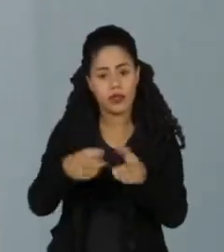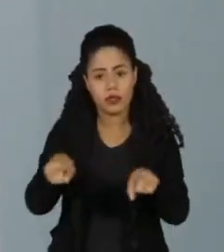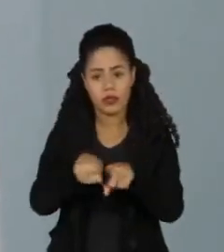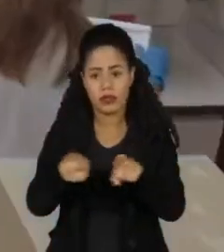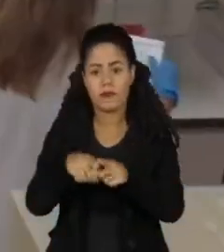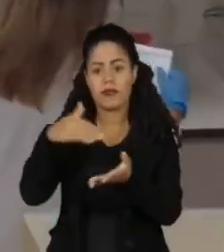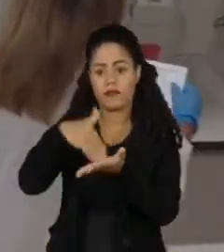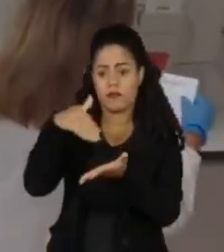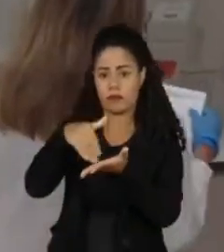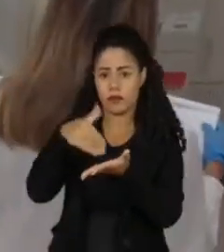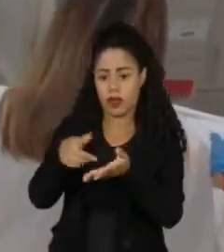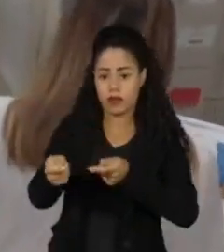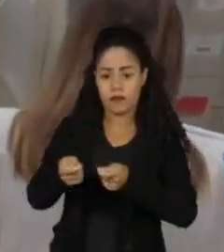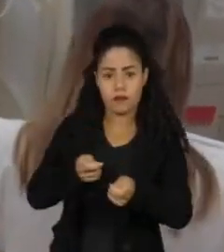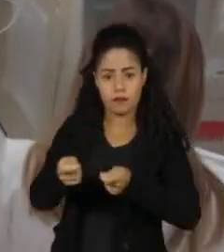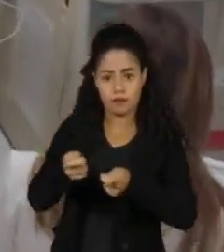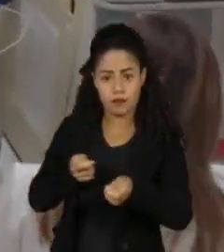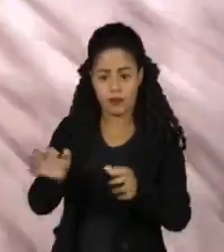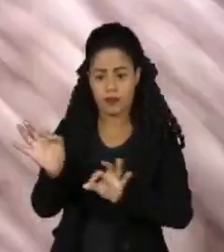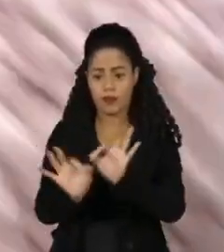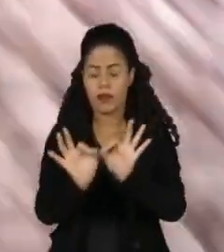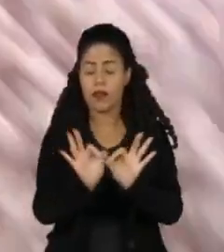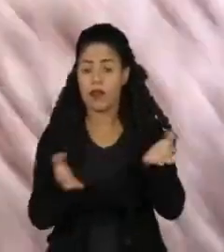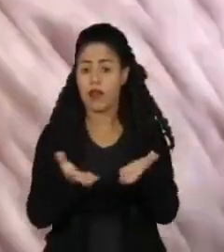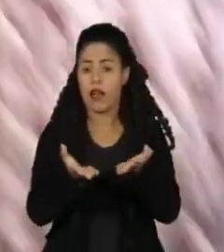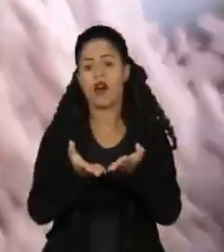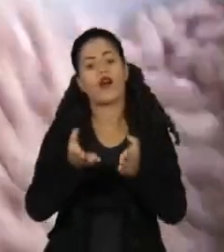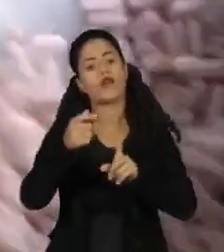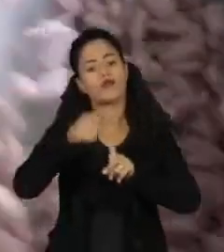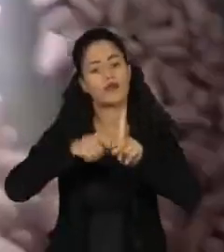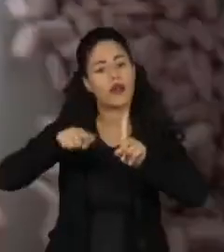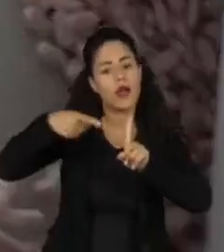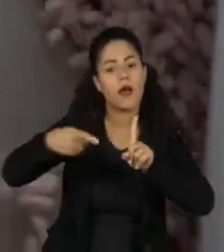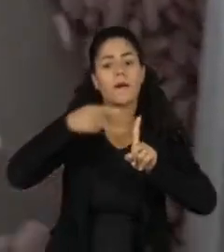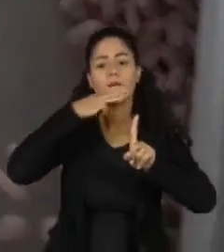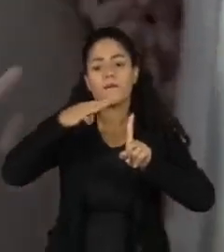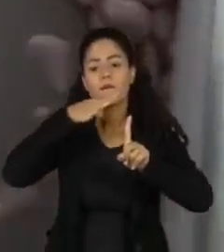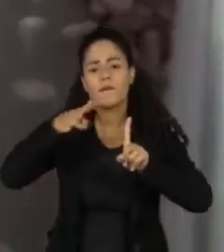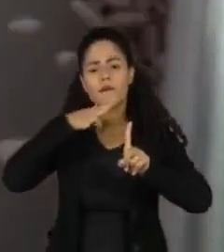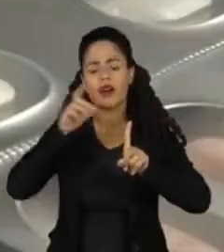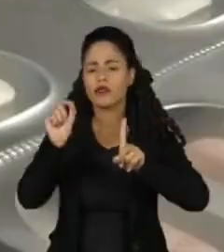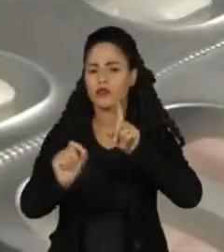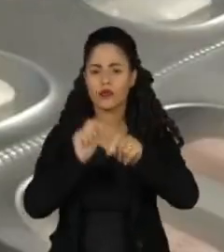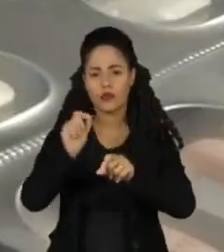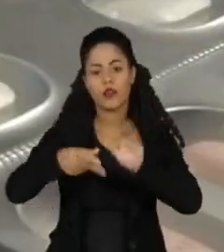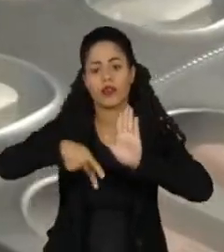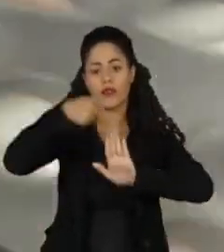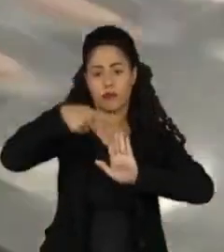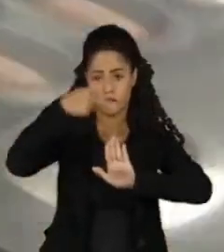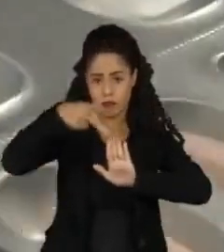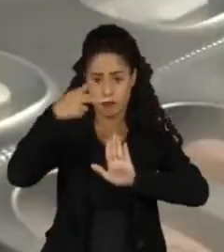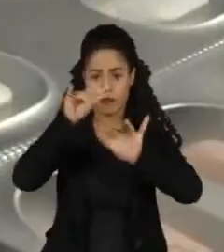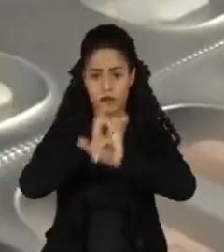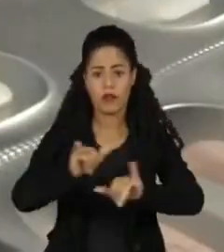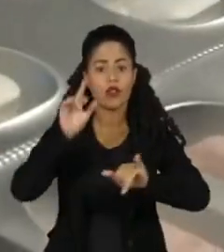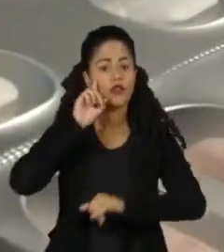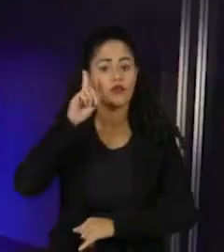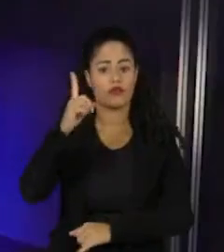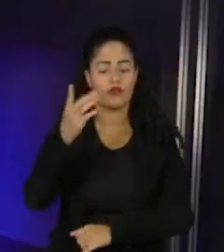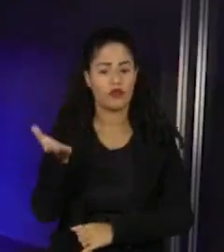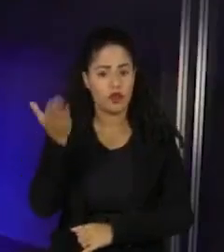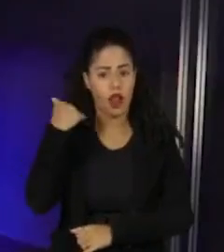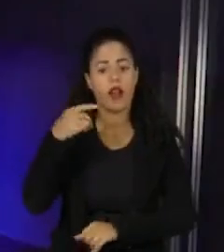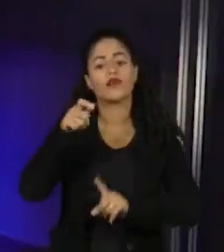de planejamento Paulista agora Esse aumento deve entrar em vigor a partir de Março com base em uma portaria publicada no último dia de